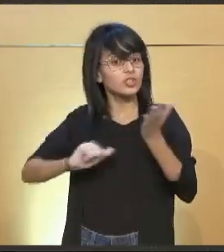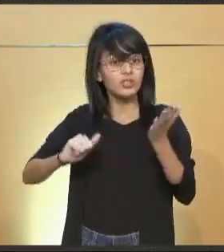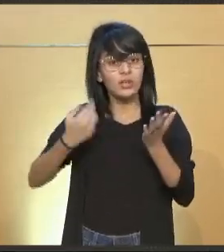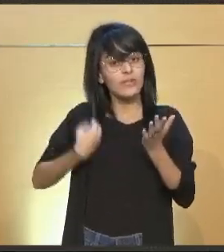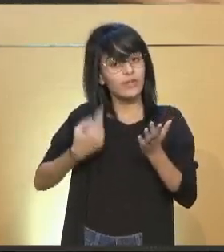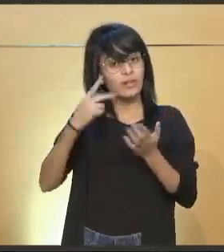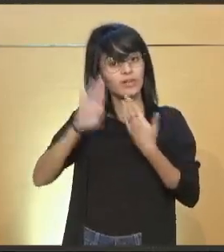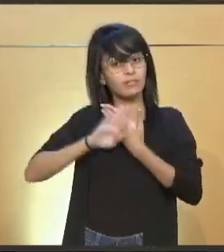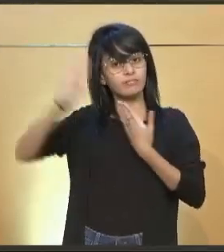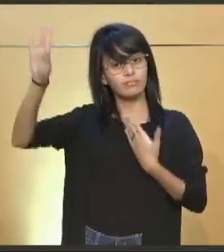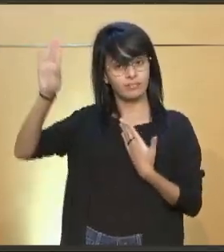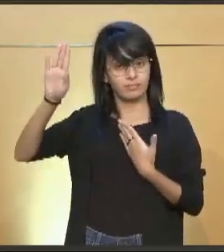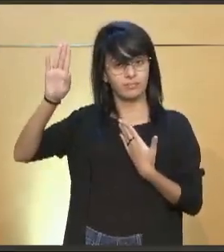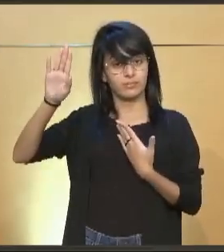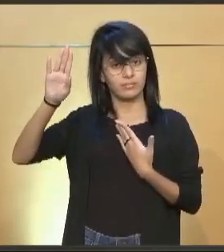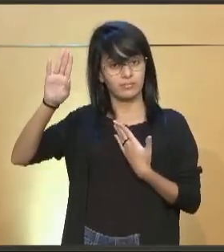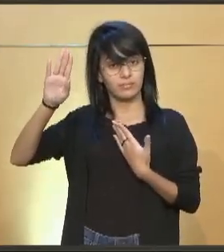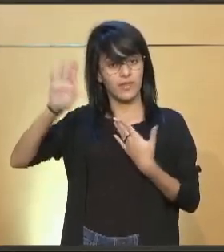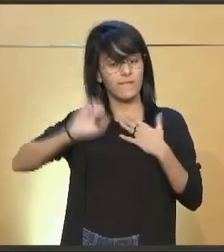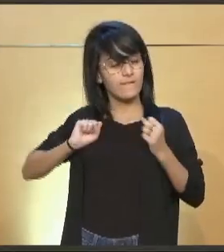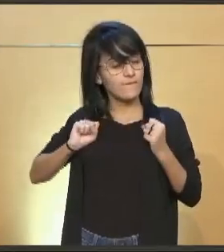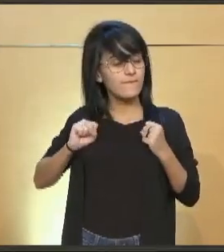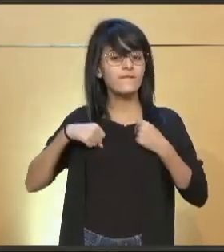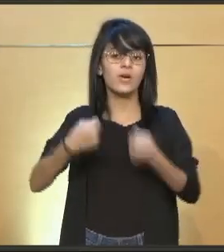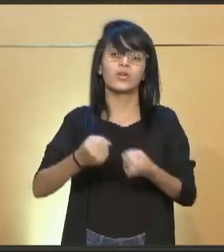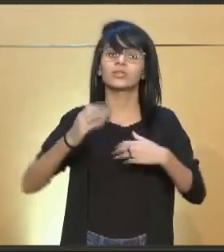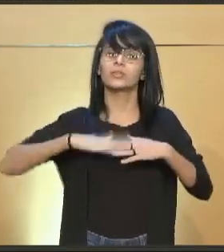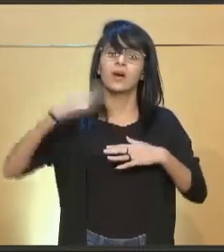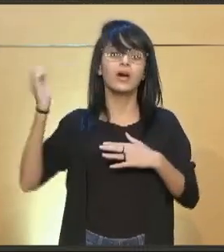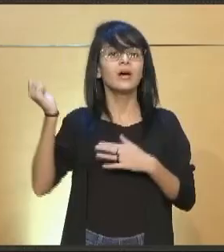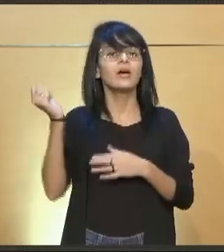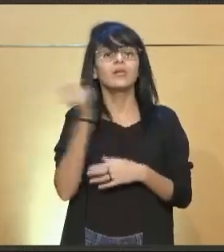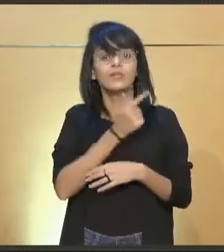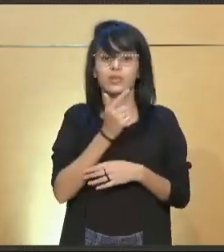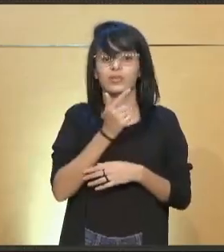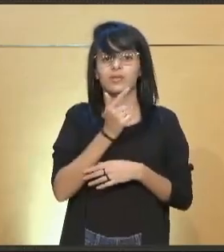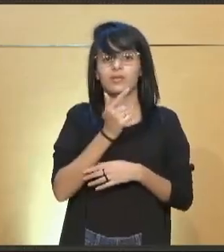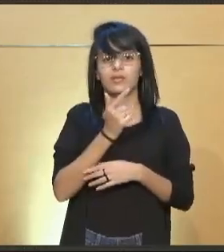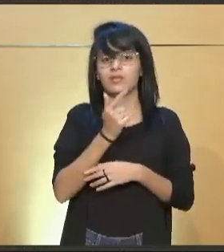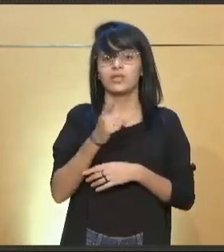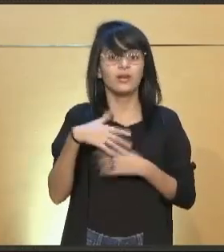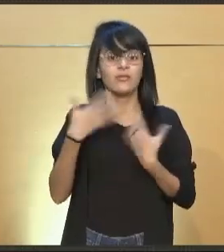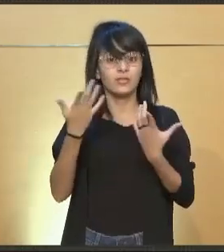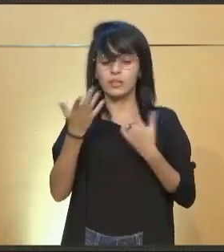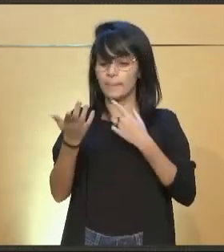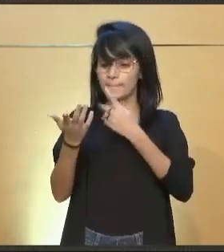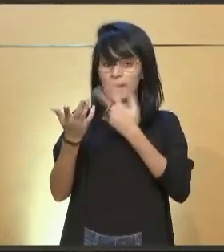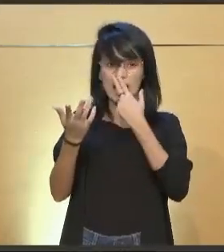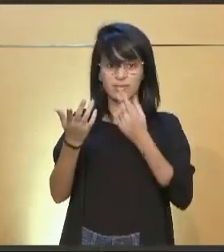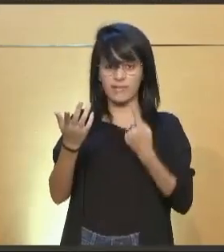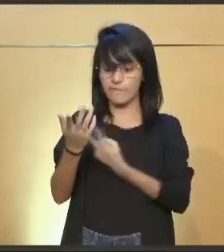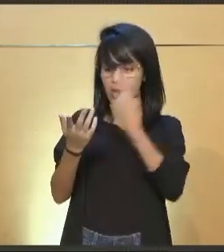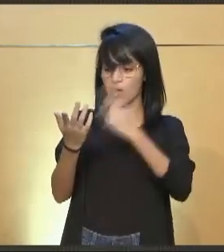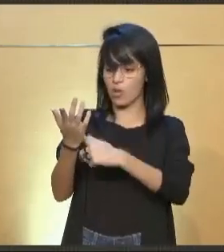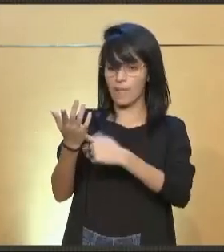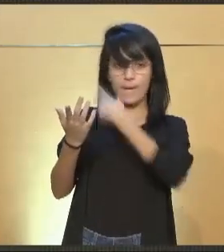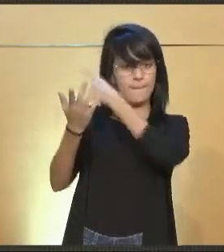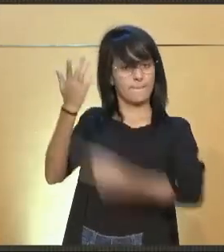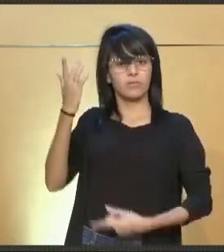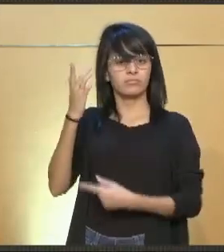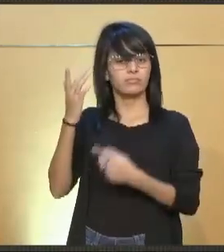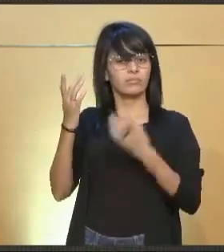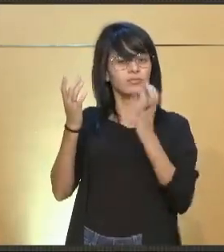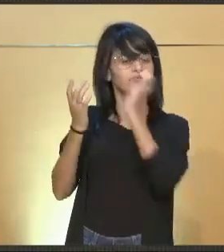da presença de Deus. Seja mais forte ao momento de abrir mão ou perder algo que para você pode significar alguma coisa, mas para